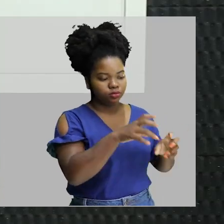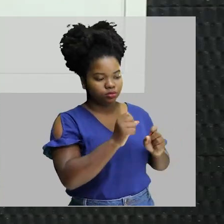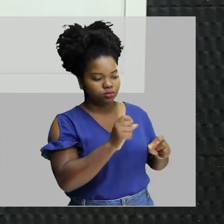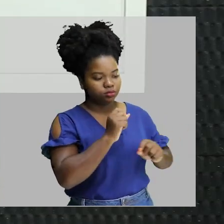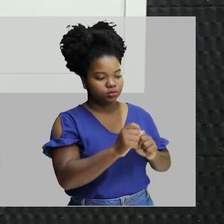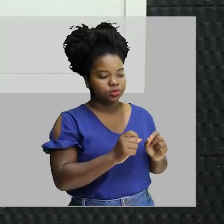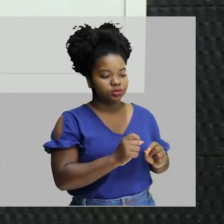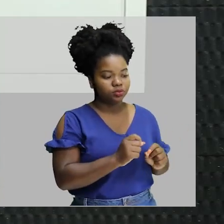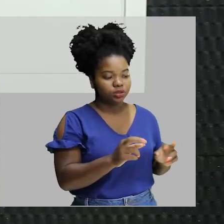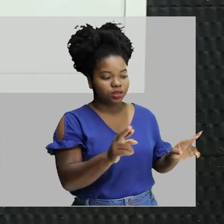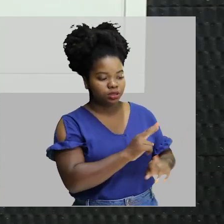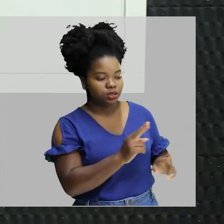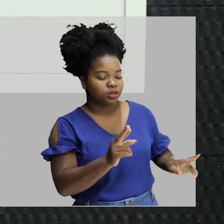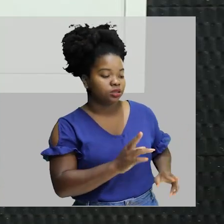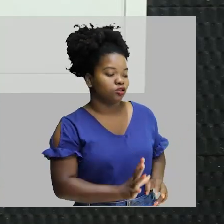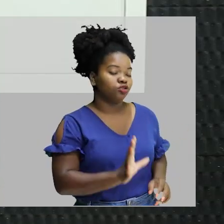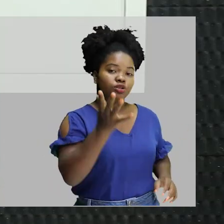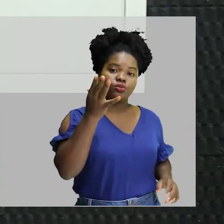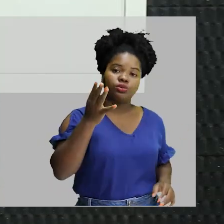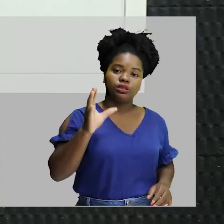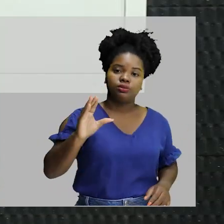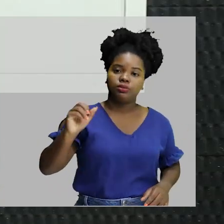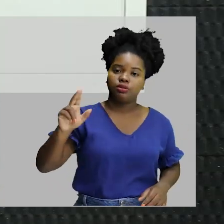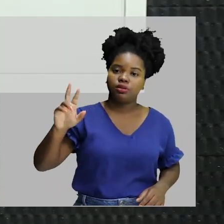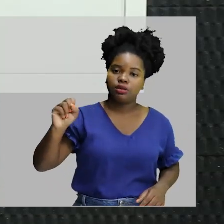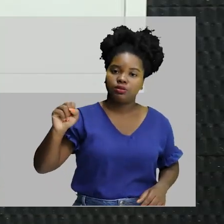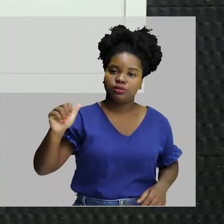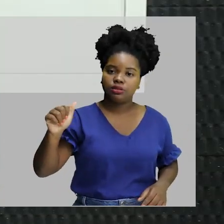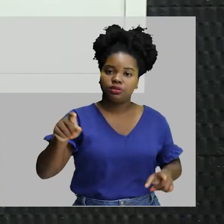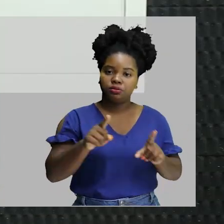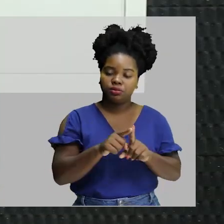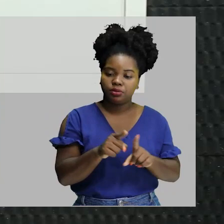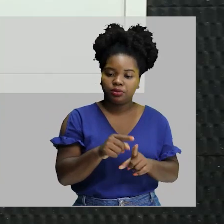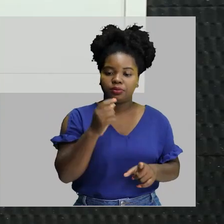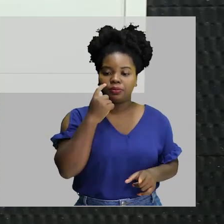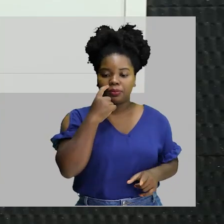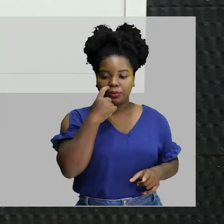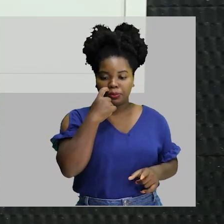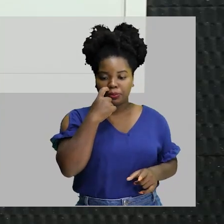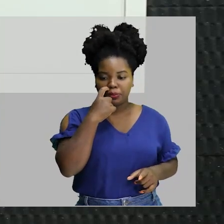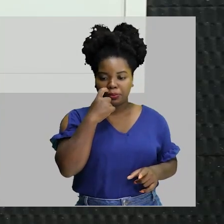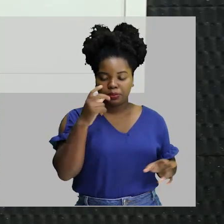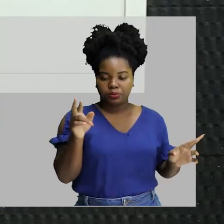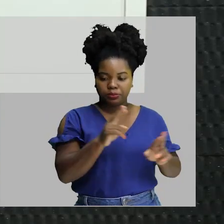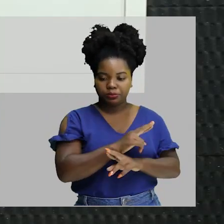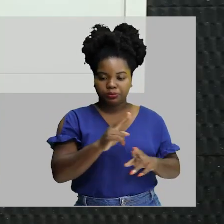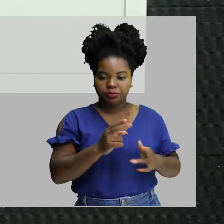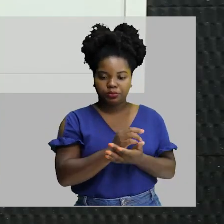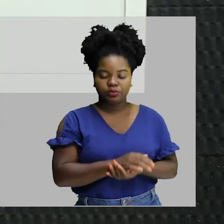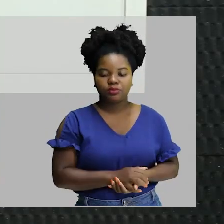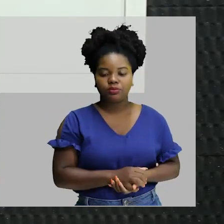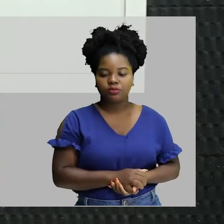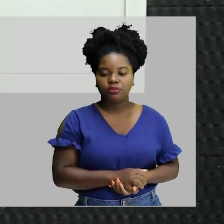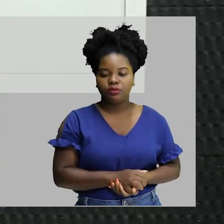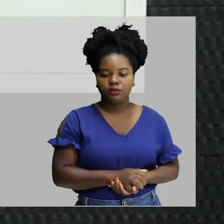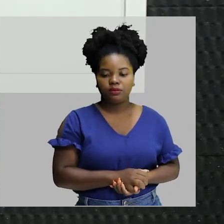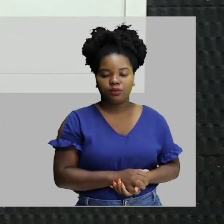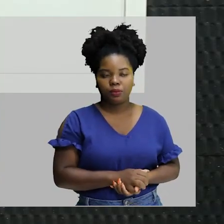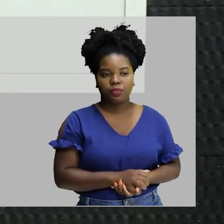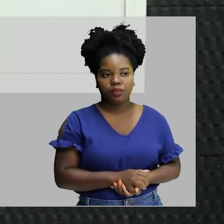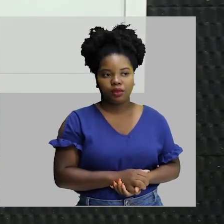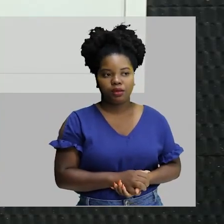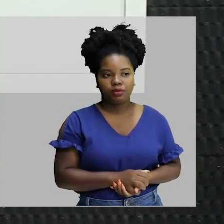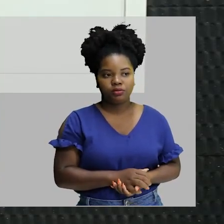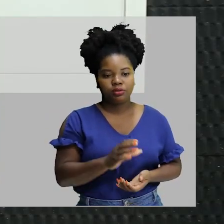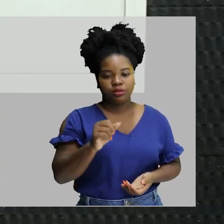causa e efeito, certo? Aqui nós temos a famosa relação que a gente constitui, né? Obviamente, causa